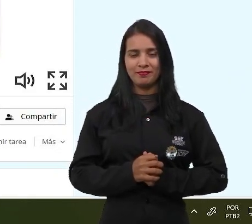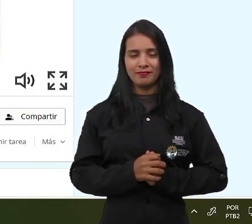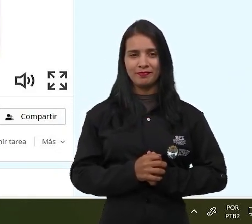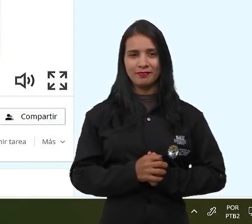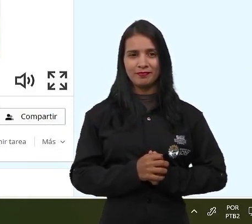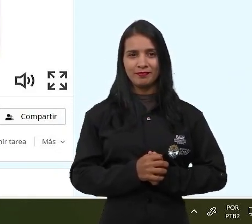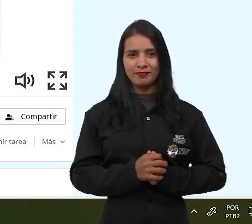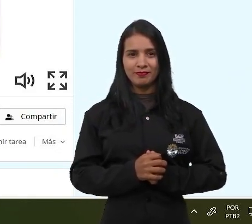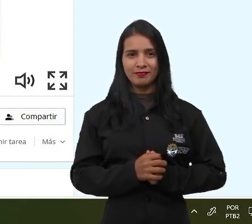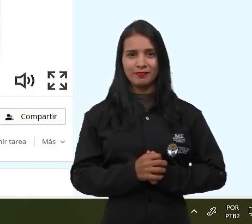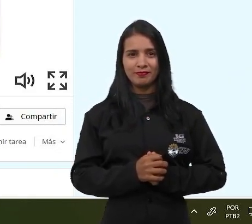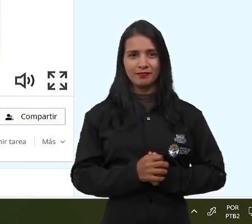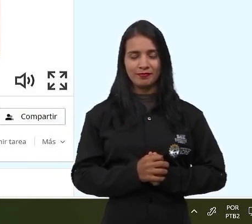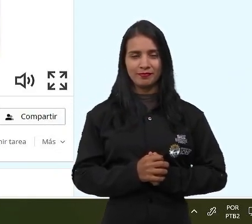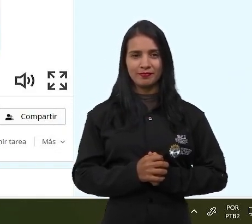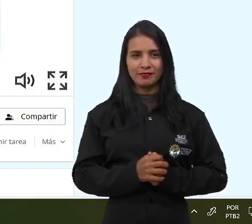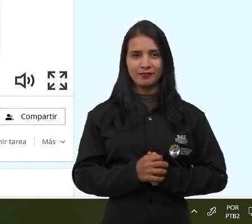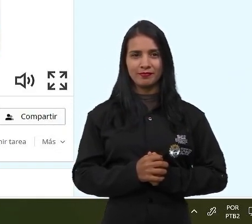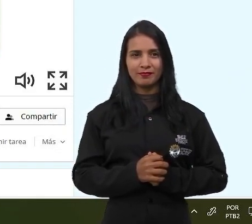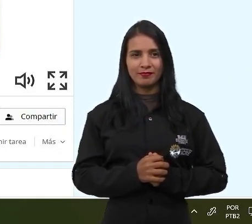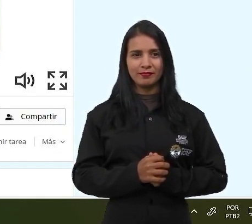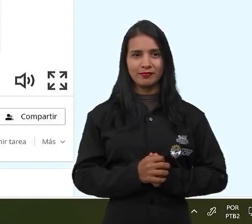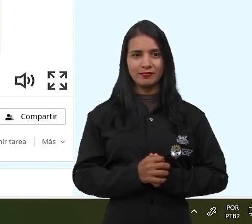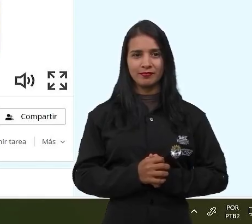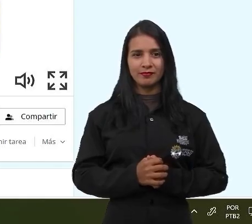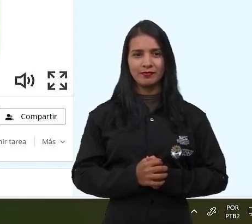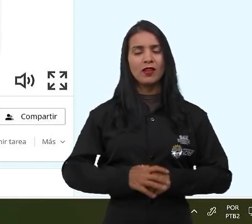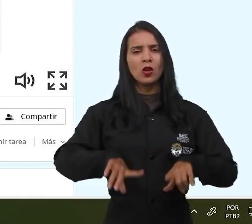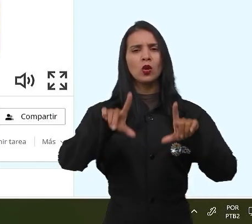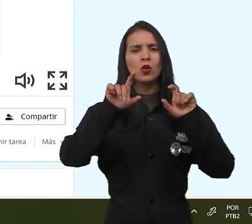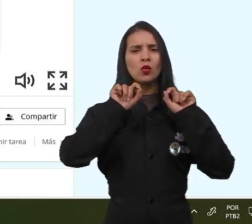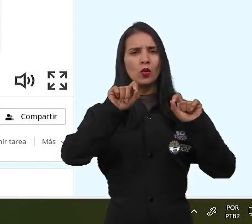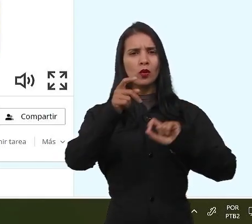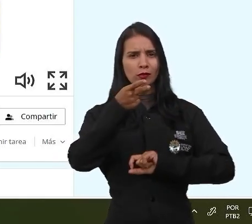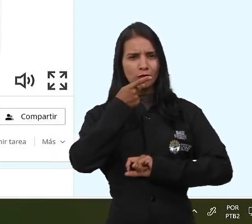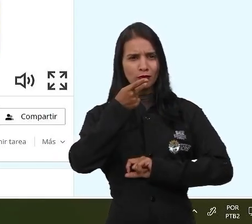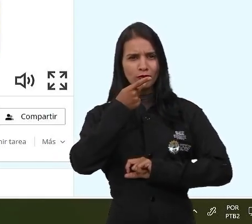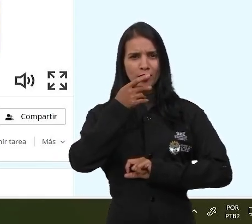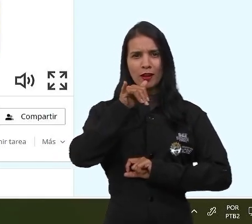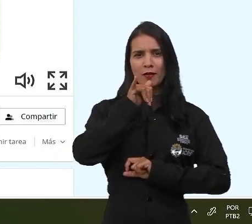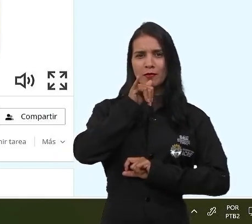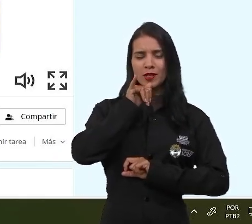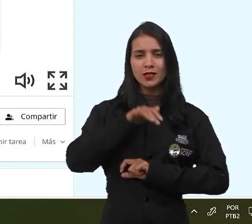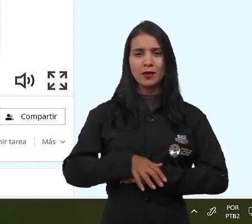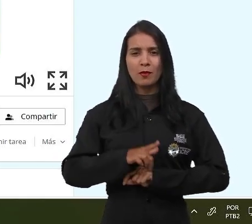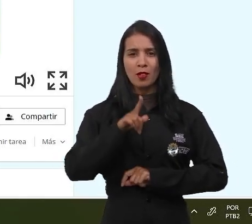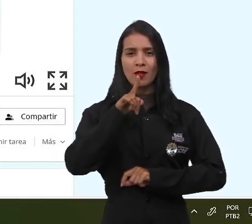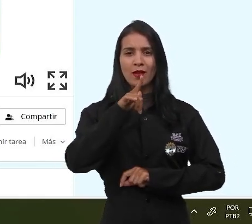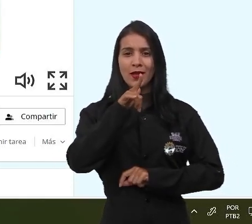Questão 3. Que quer dizer tenho mariposa no estômago?